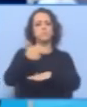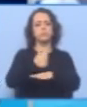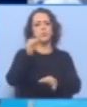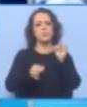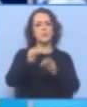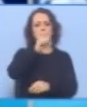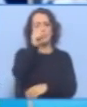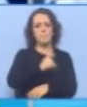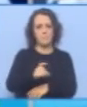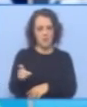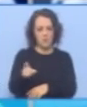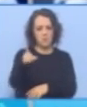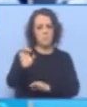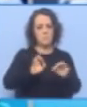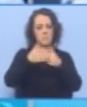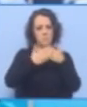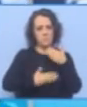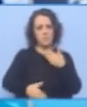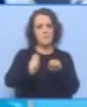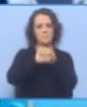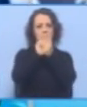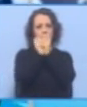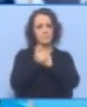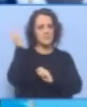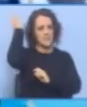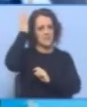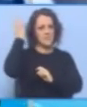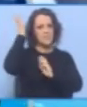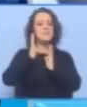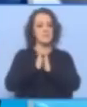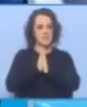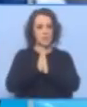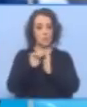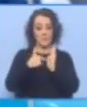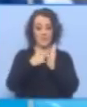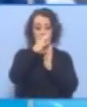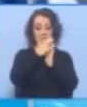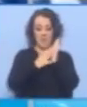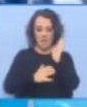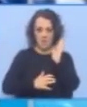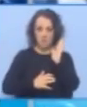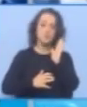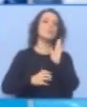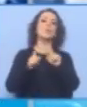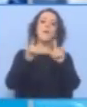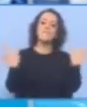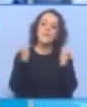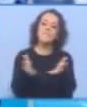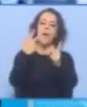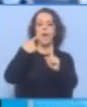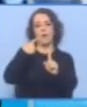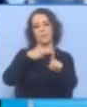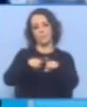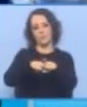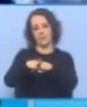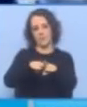seu processo de beatificação em curso. Este texto é sobre a bem-aventuranças dos políticos. Dos políticos, sim. São